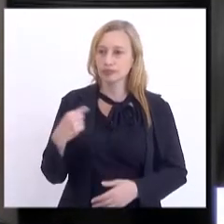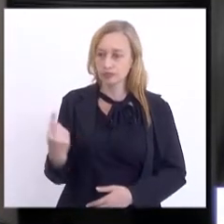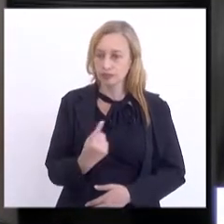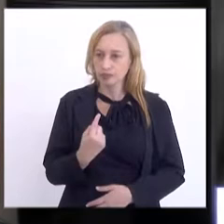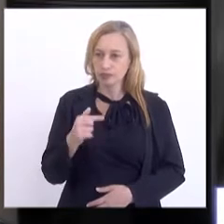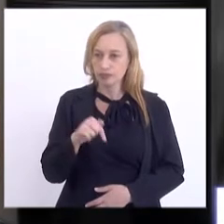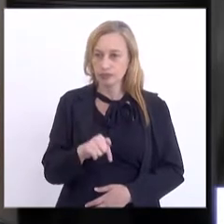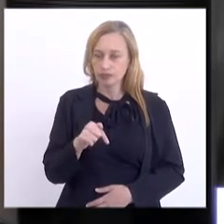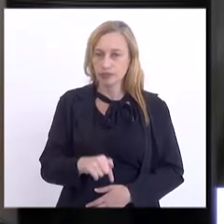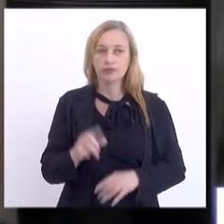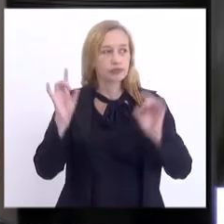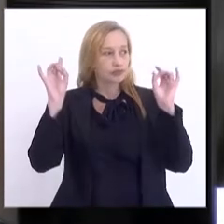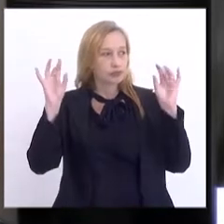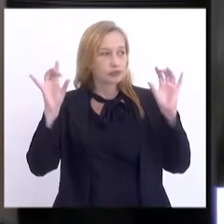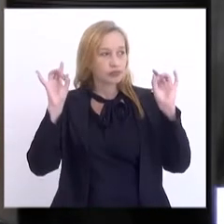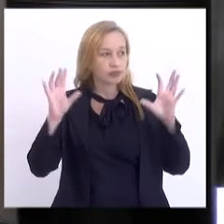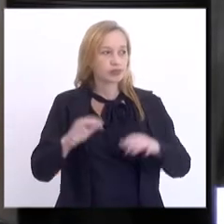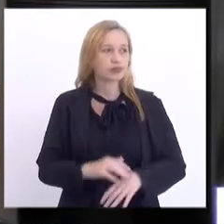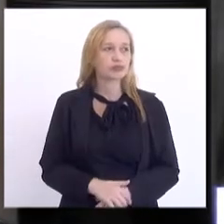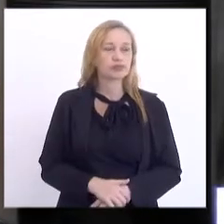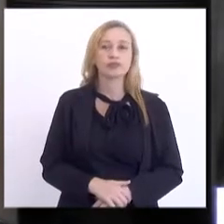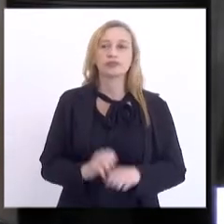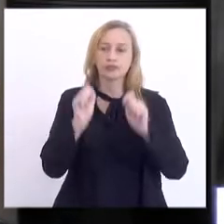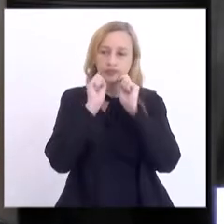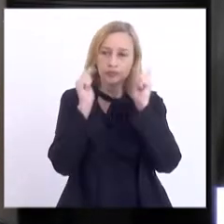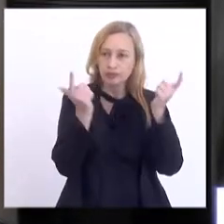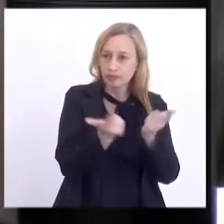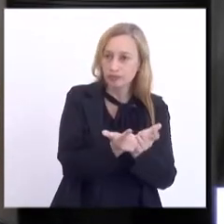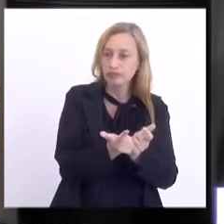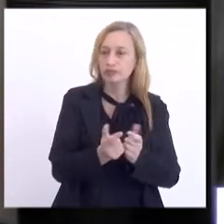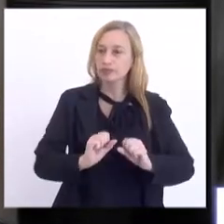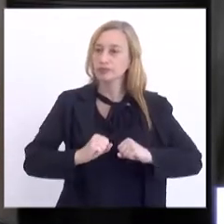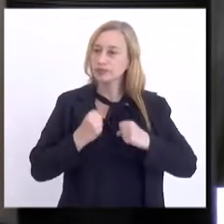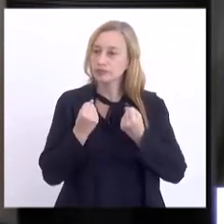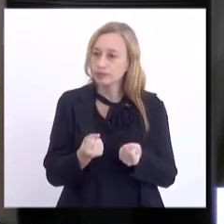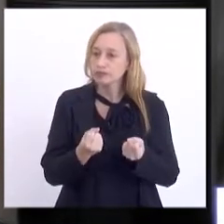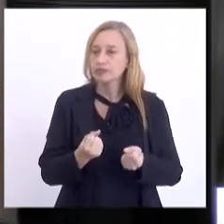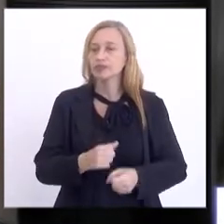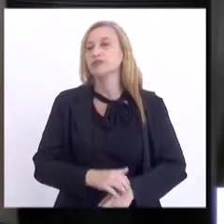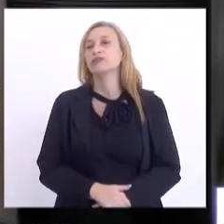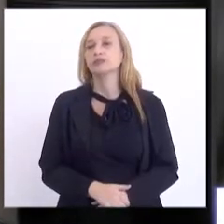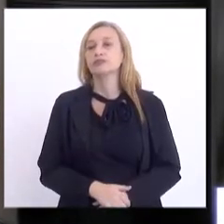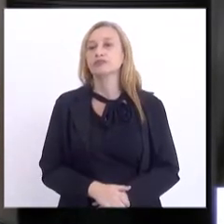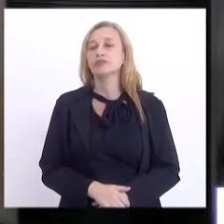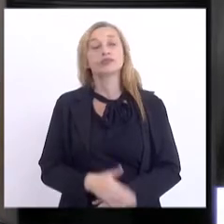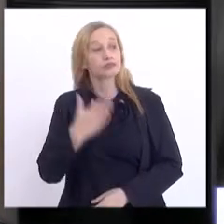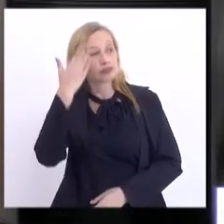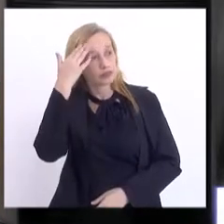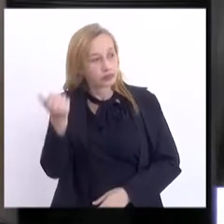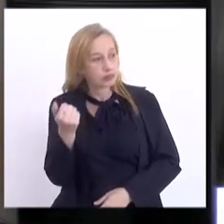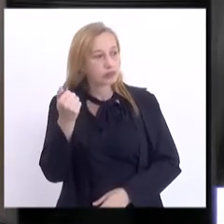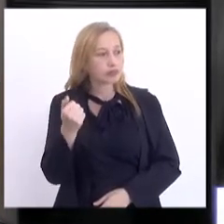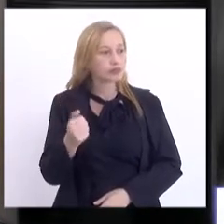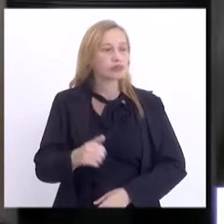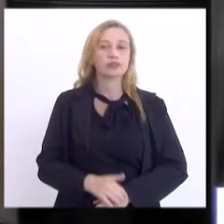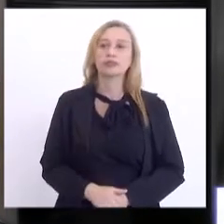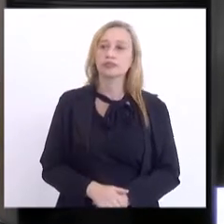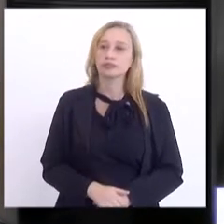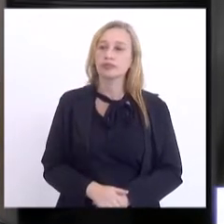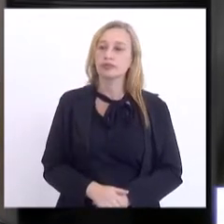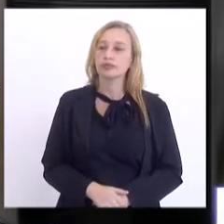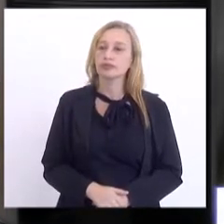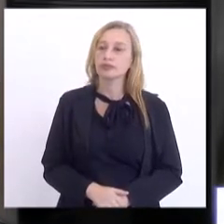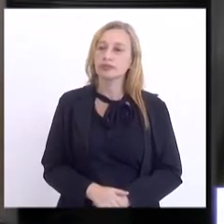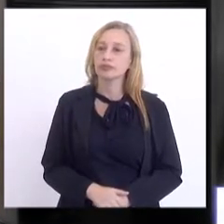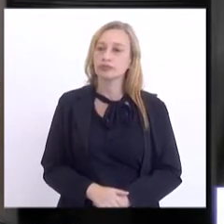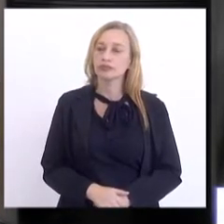aqui em especial Assembleia Legislativa com esse esforço é saber que as determinações